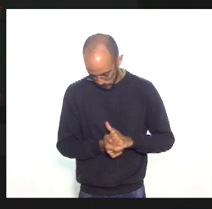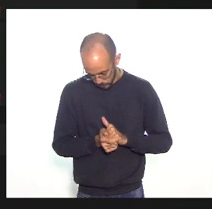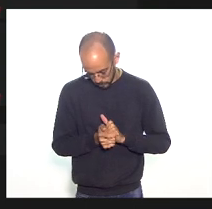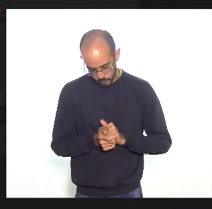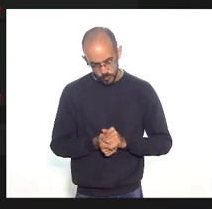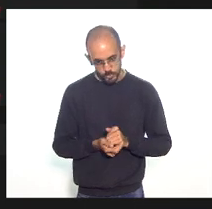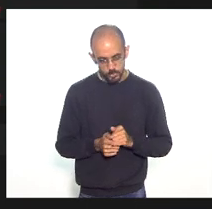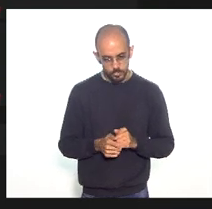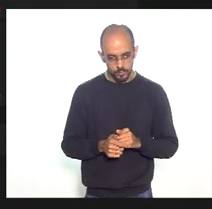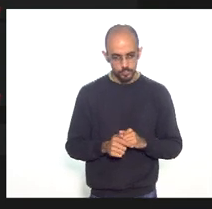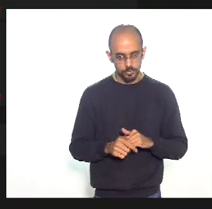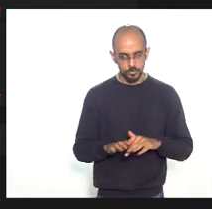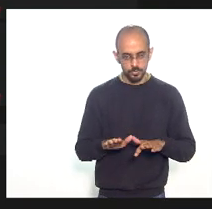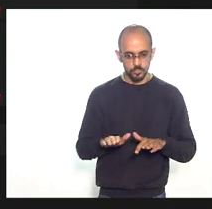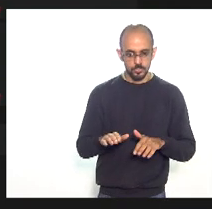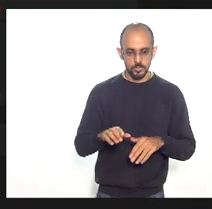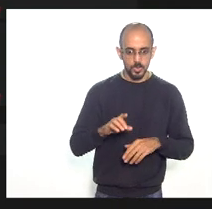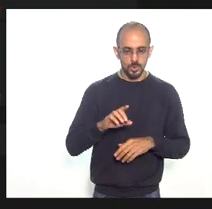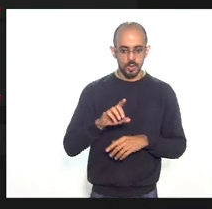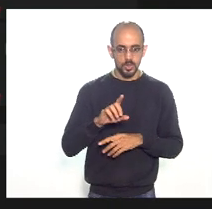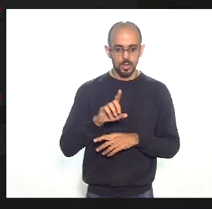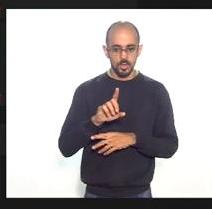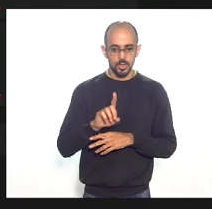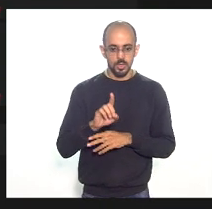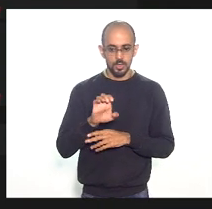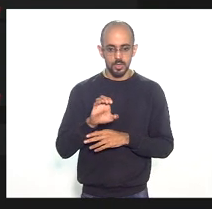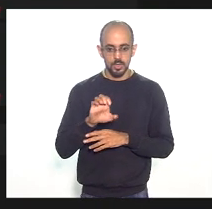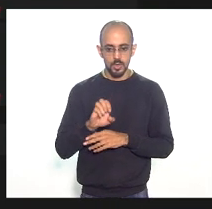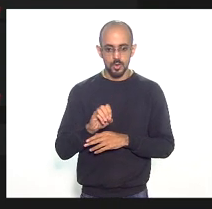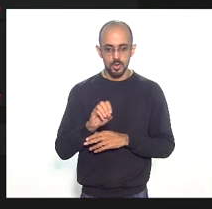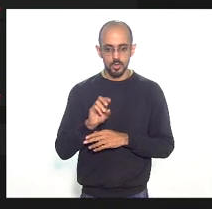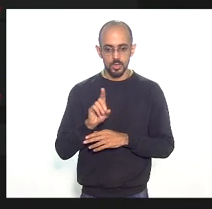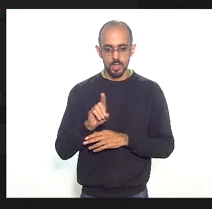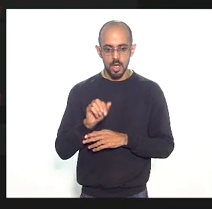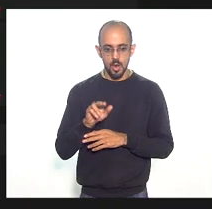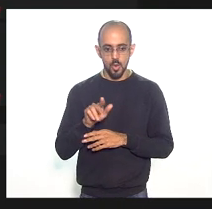Deputado doutor Deodalto. Deputado doutor Deodalto.